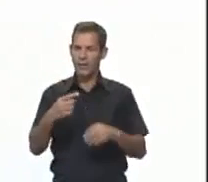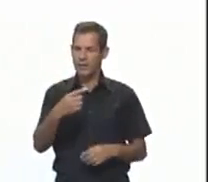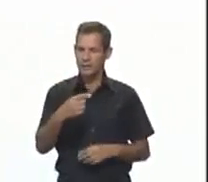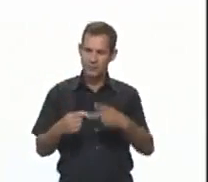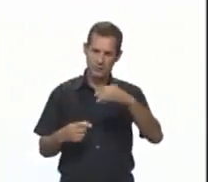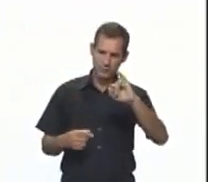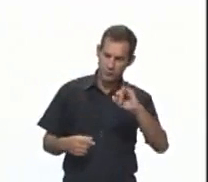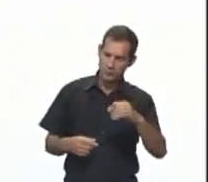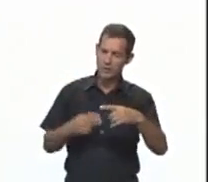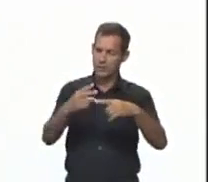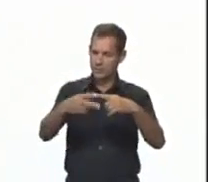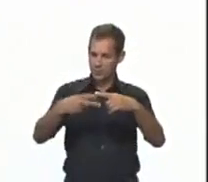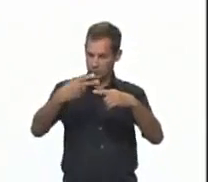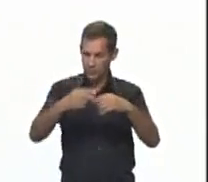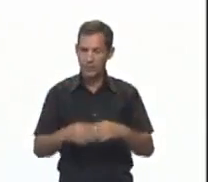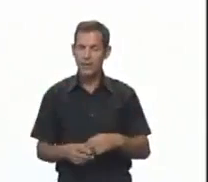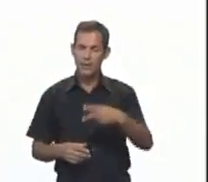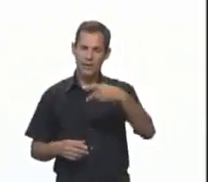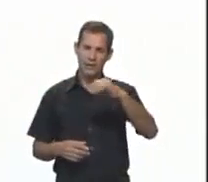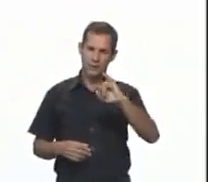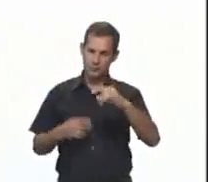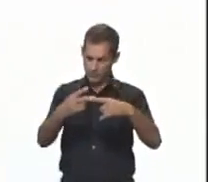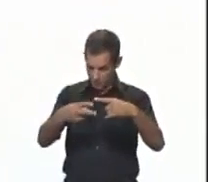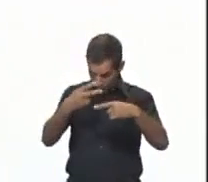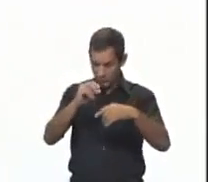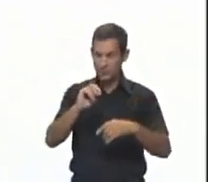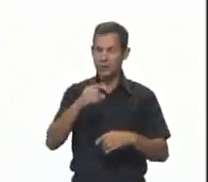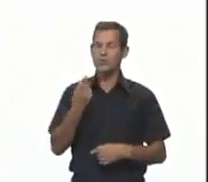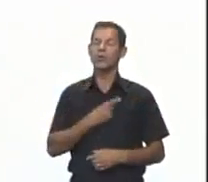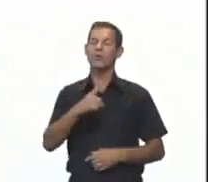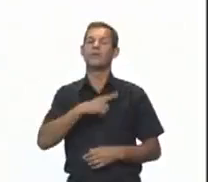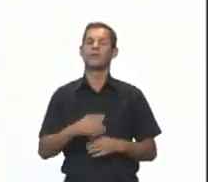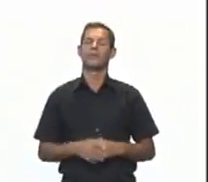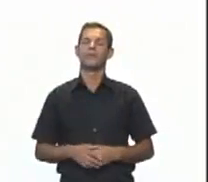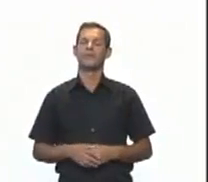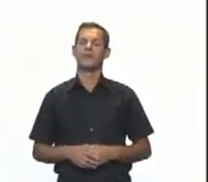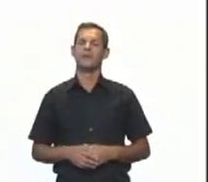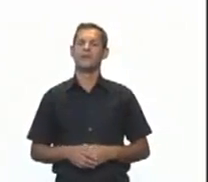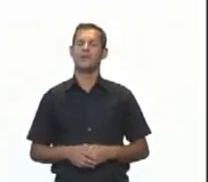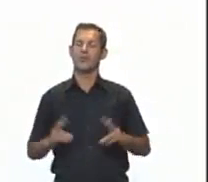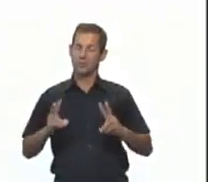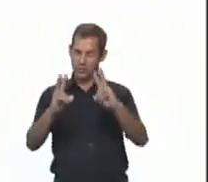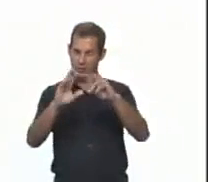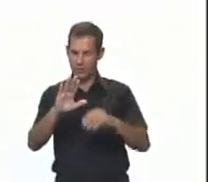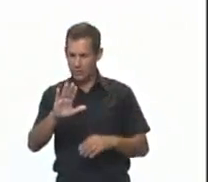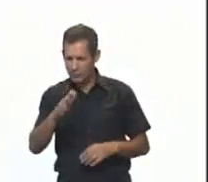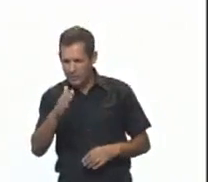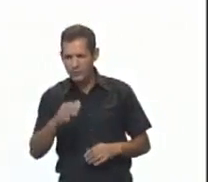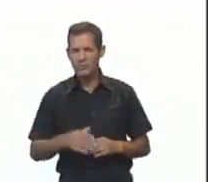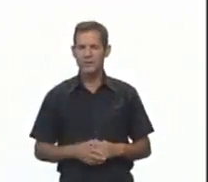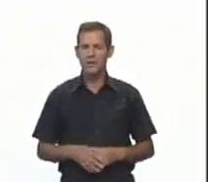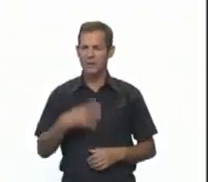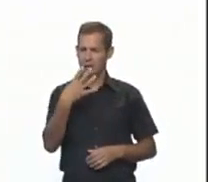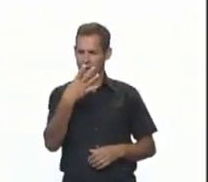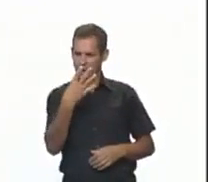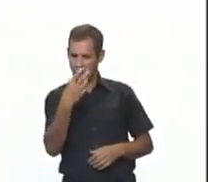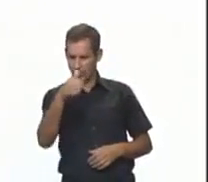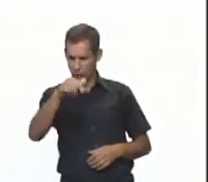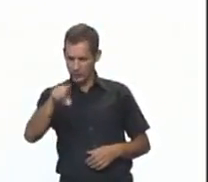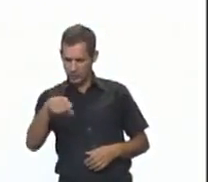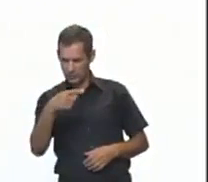π sobre 2 a π sobre 2, o que nós vamos obter? Nós vamos obter um valor aproximado de